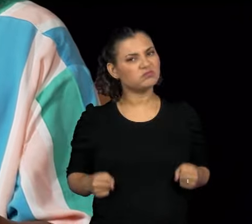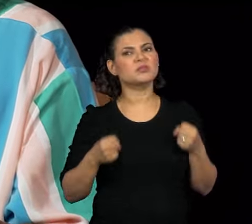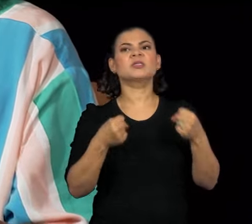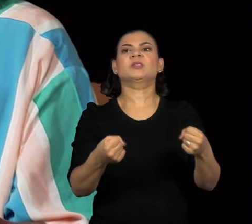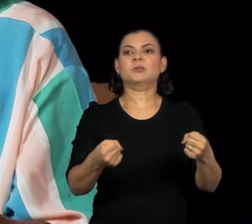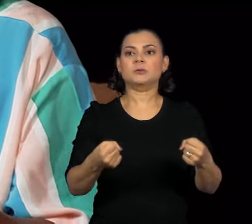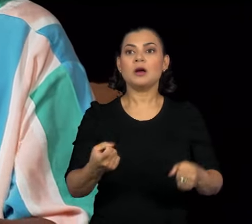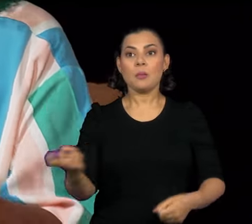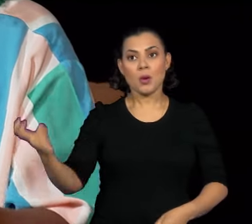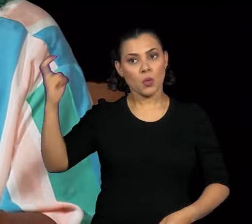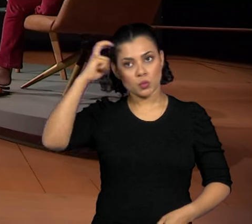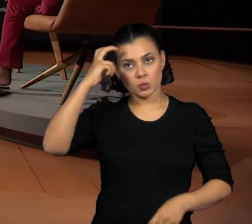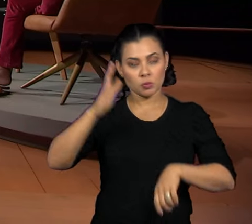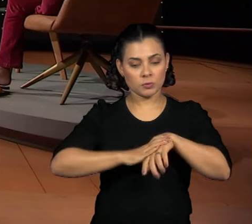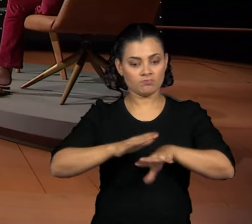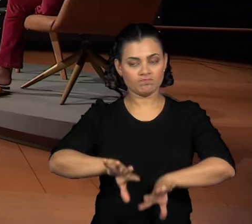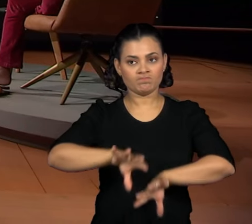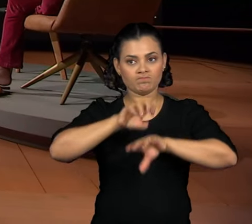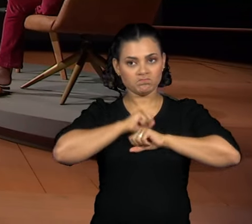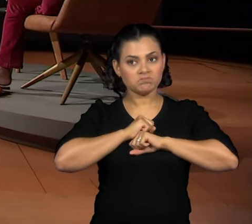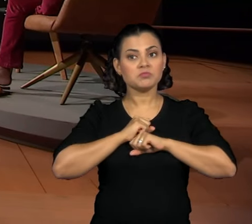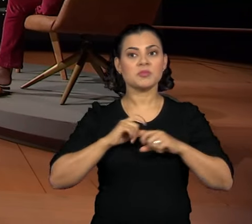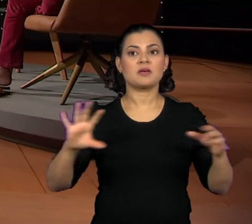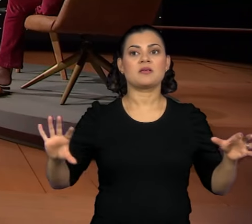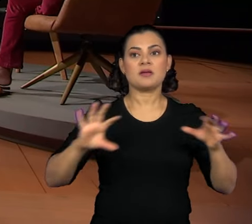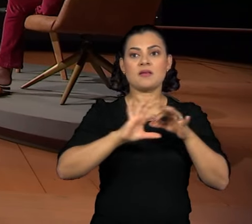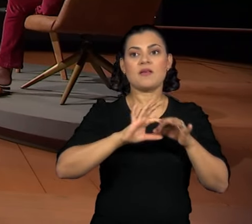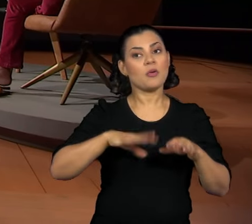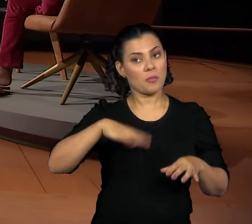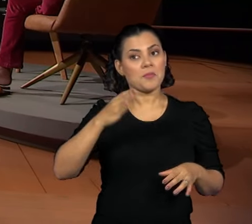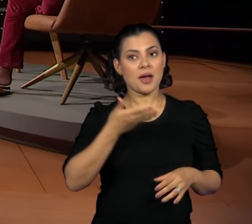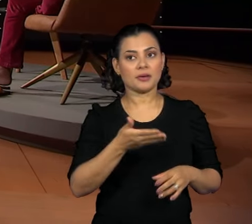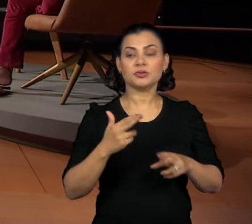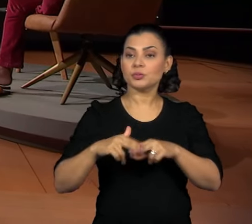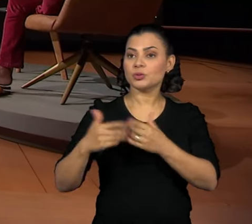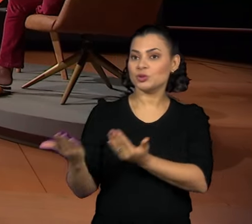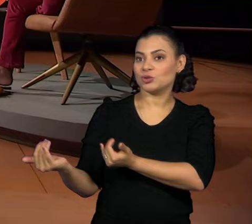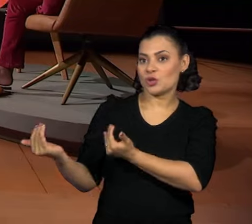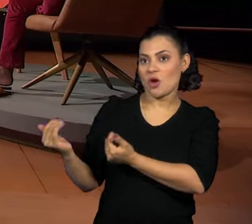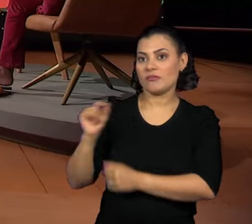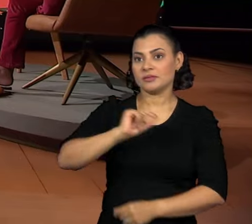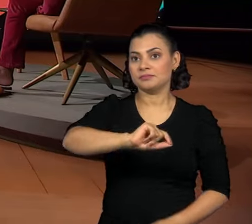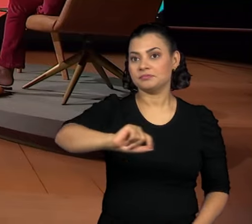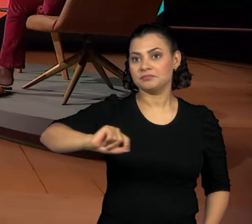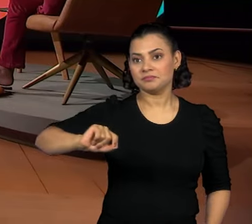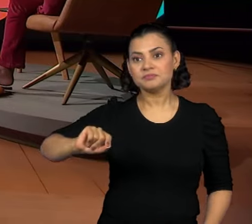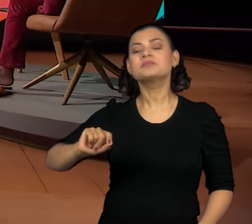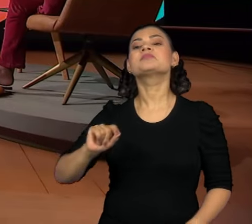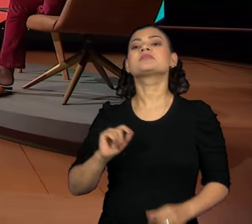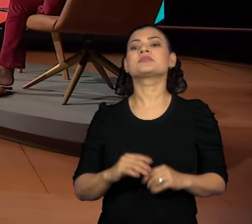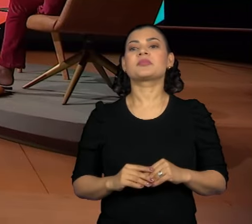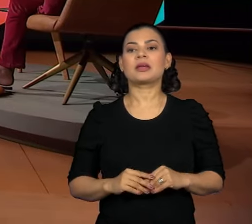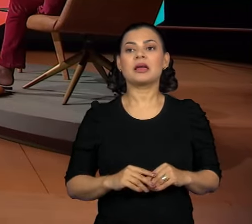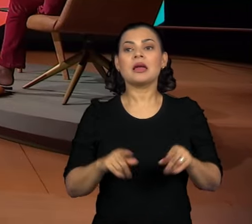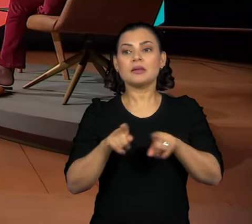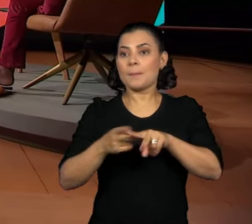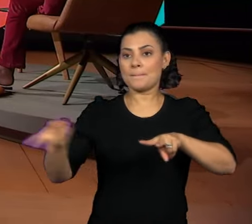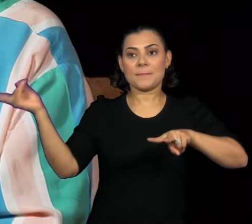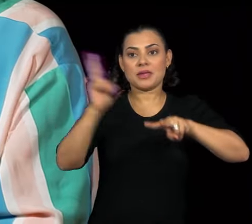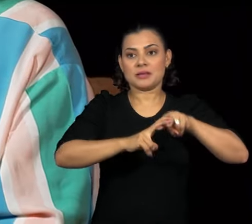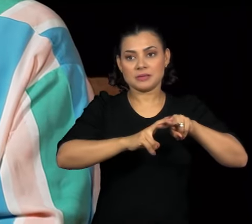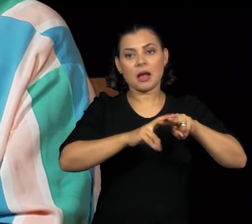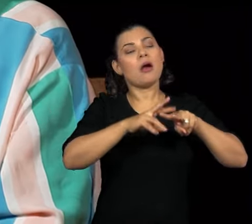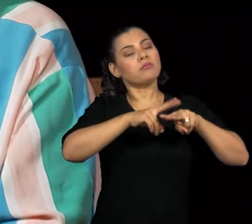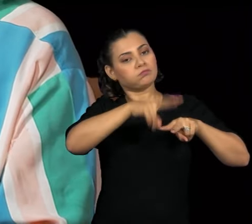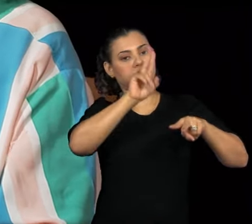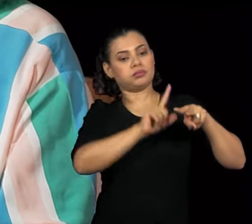muita cultura, assim, muita ligada no mundo. E quando esses jovens saíram da prisão e não sei